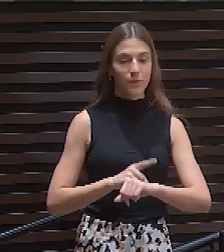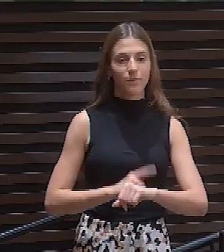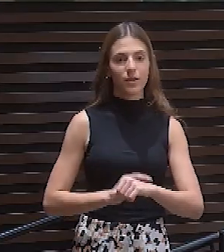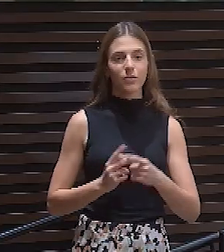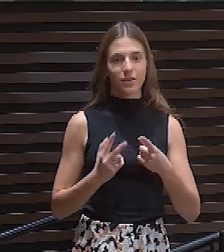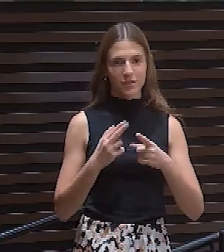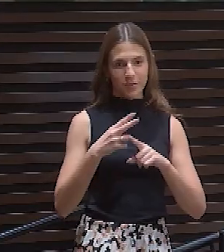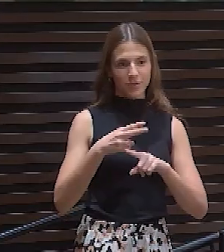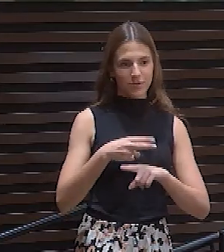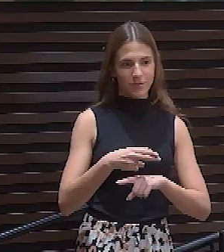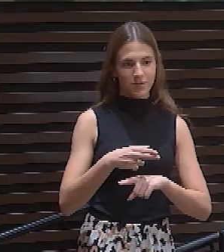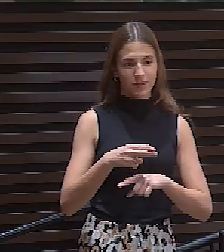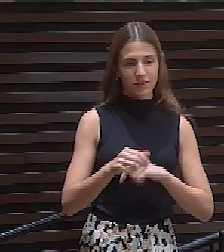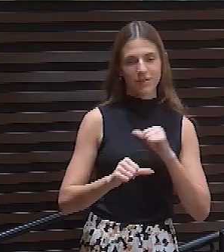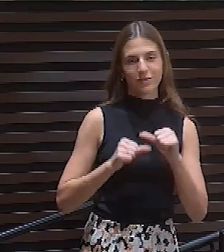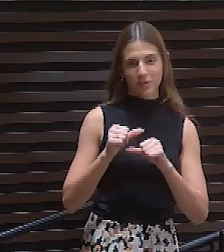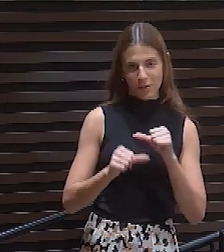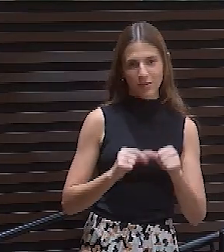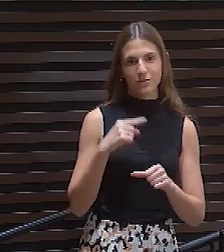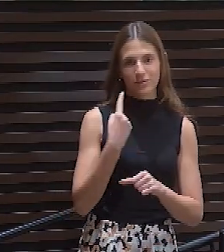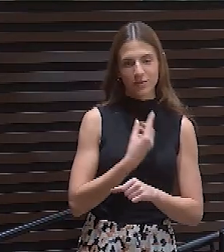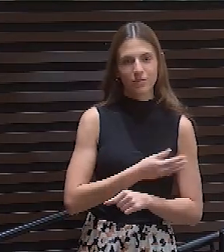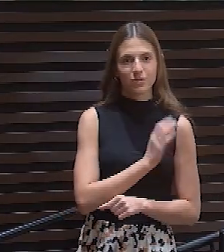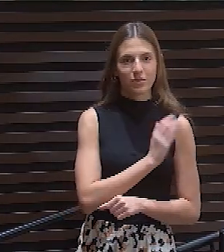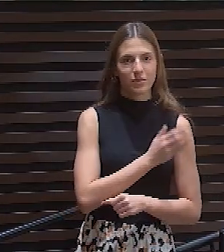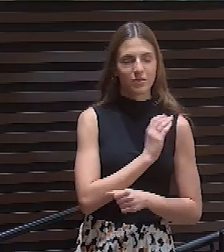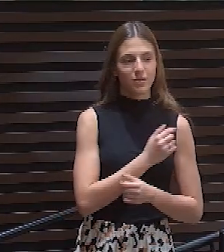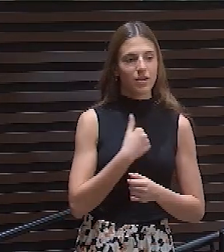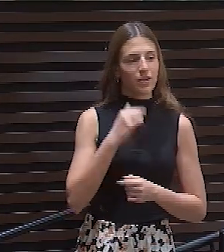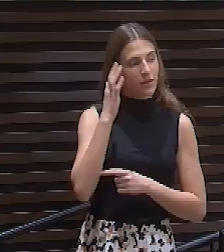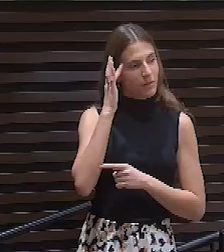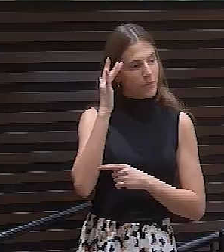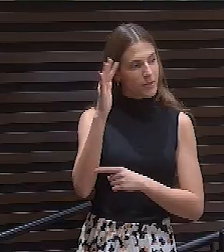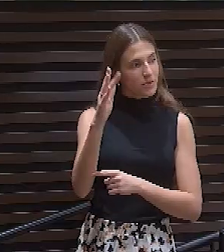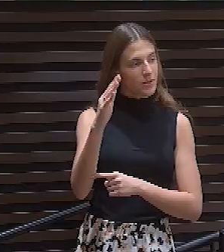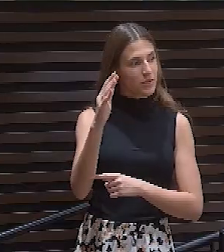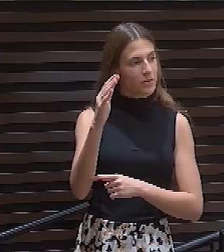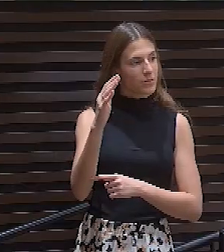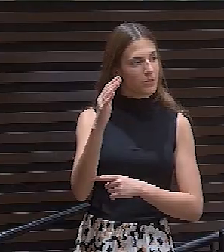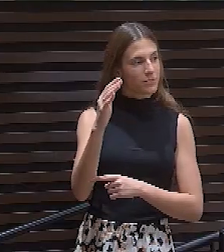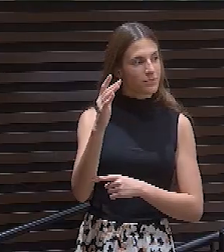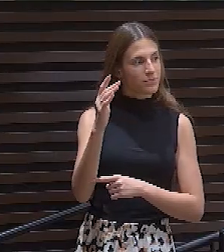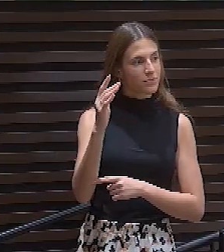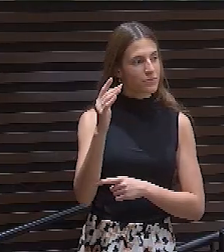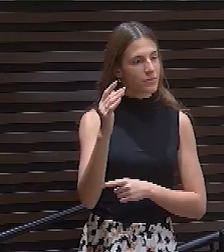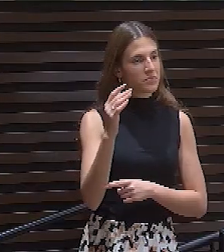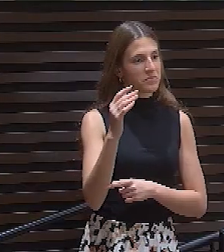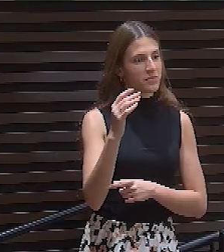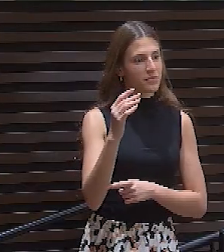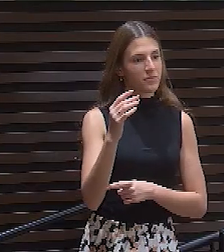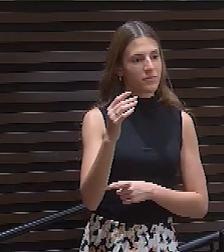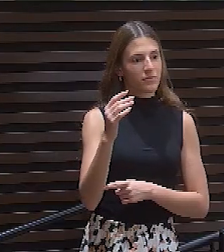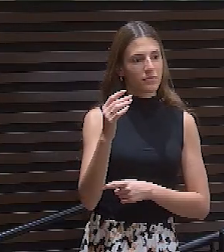Mas eu fico imaginando que cena mais dantesca, uma